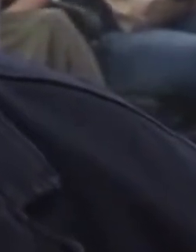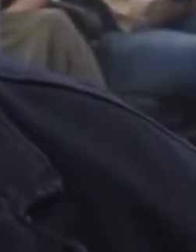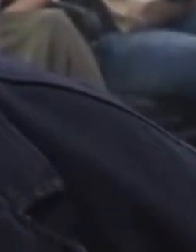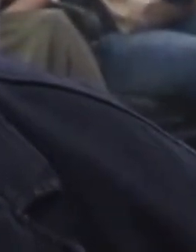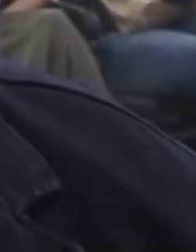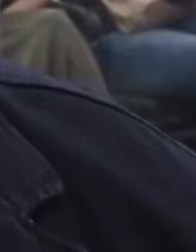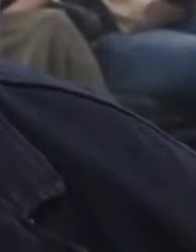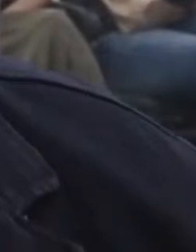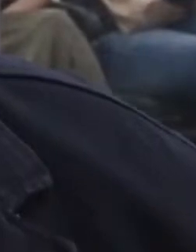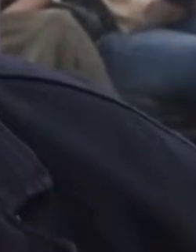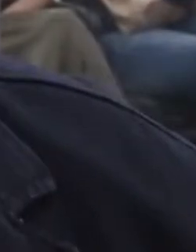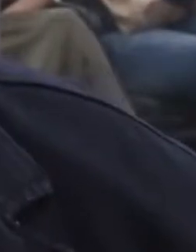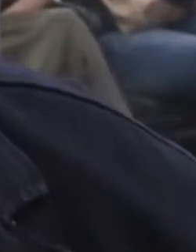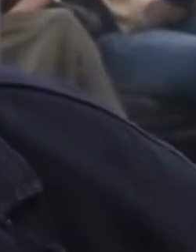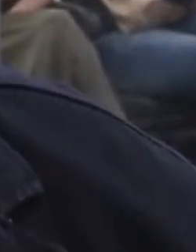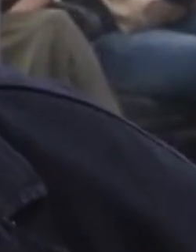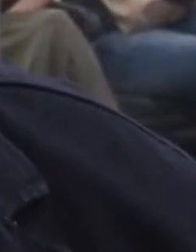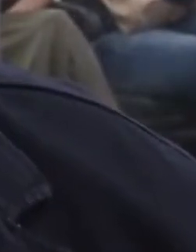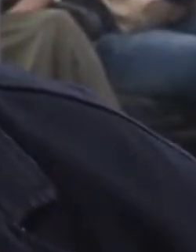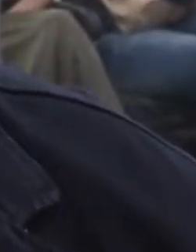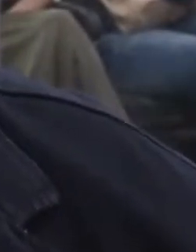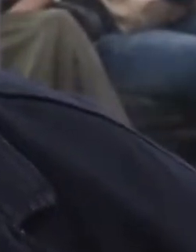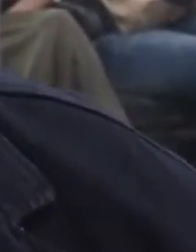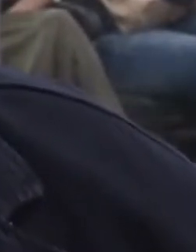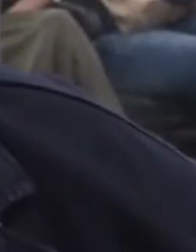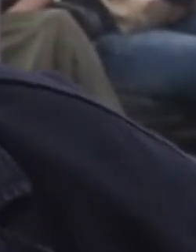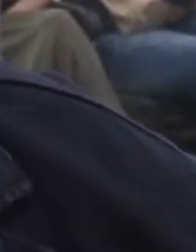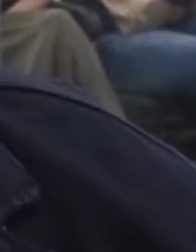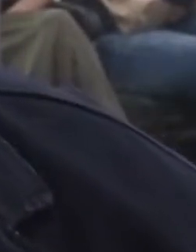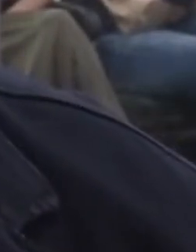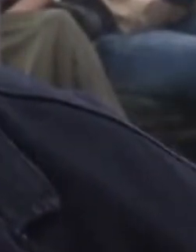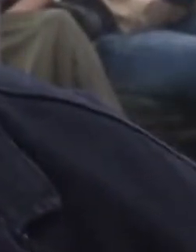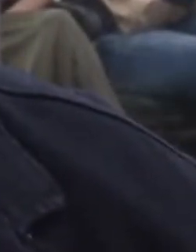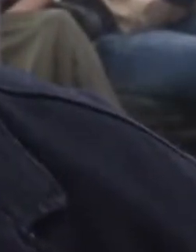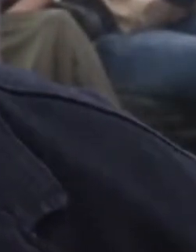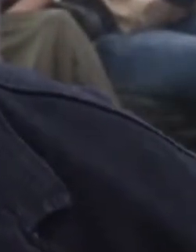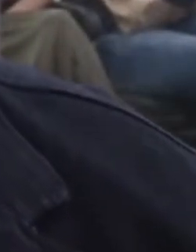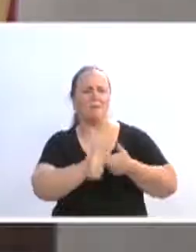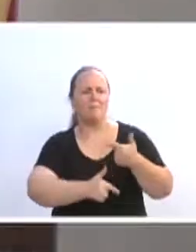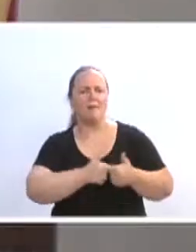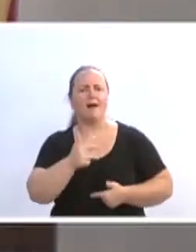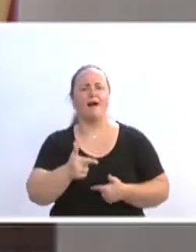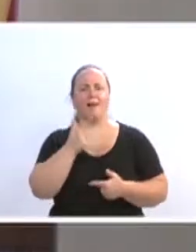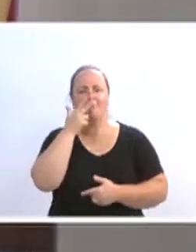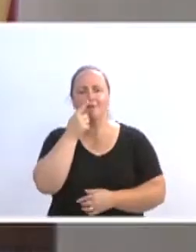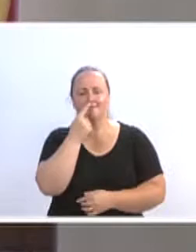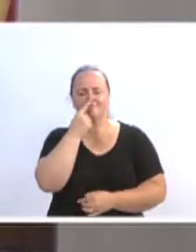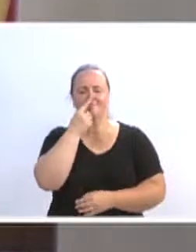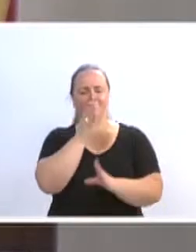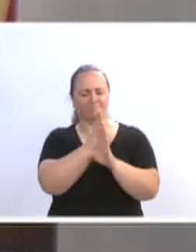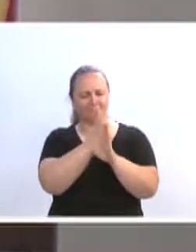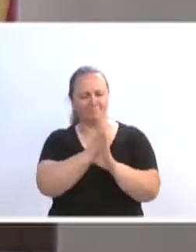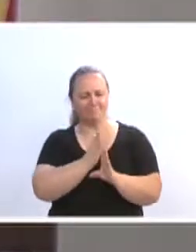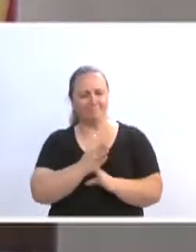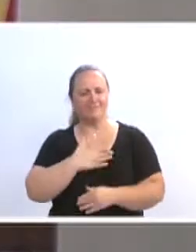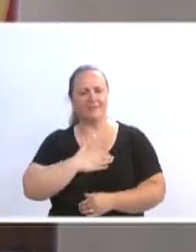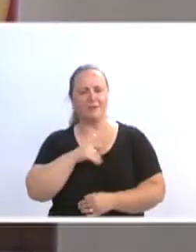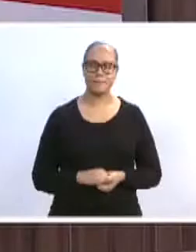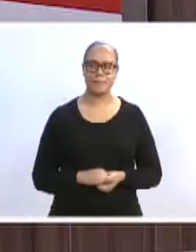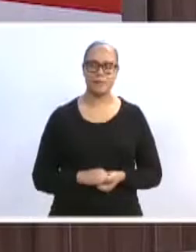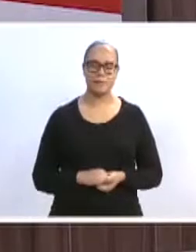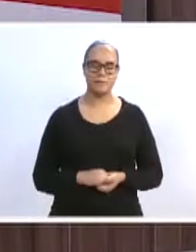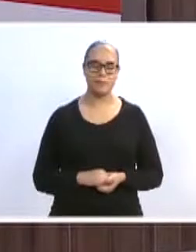grupo que começou em uma outra cidade, adotou Blumenau como sede. E o presidente Marcos da Rosa